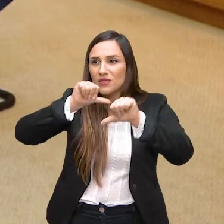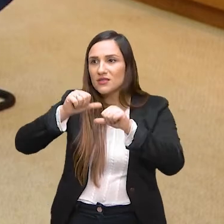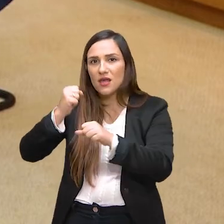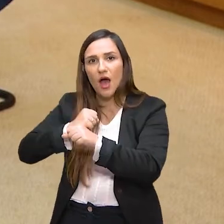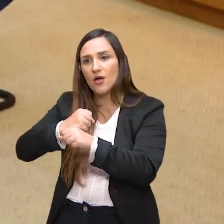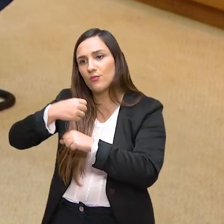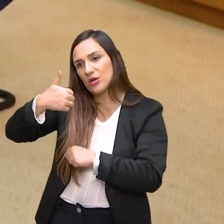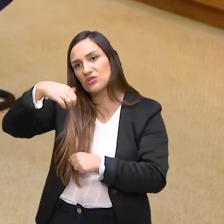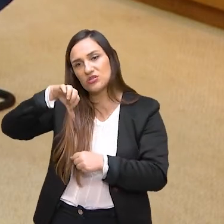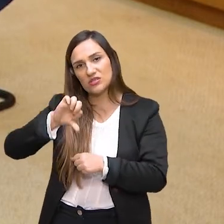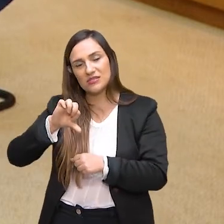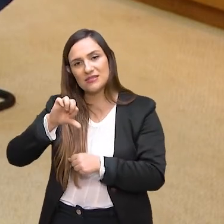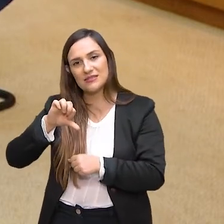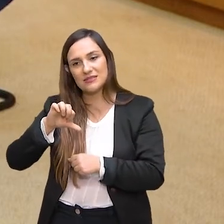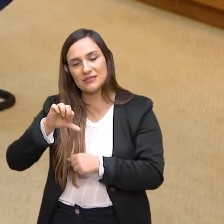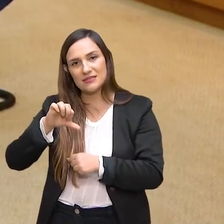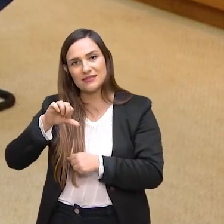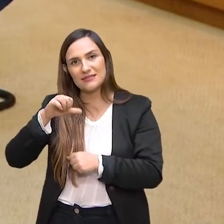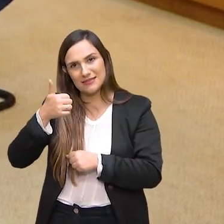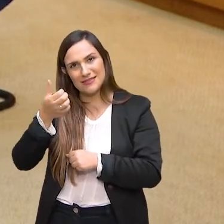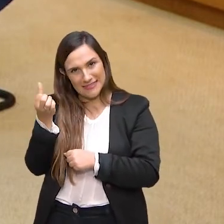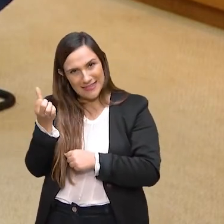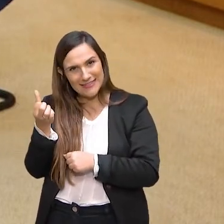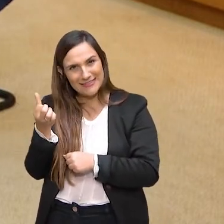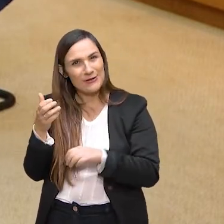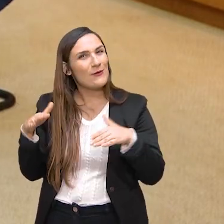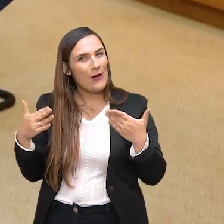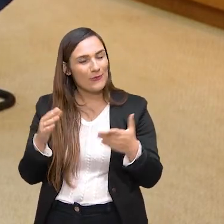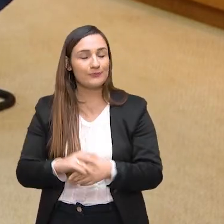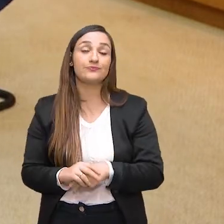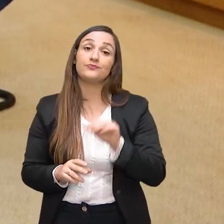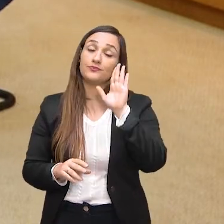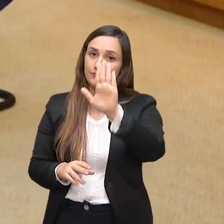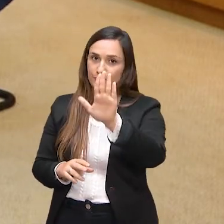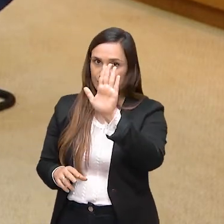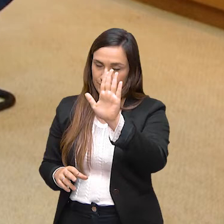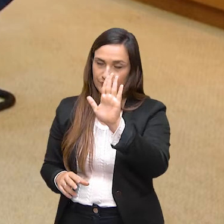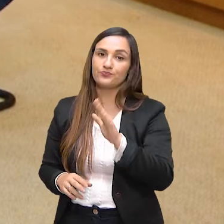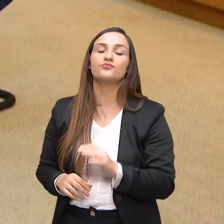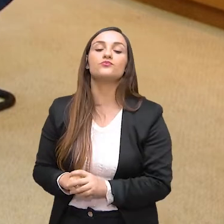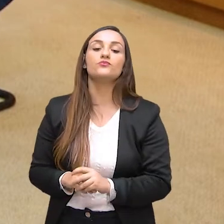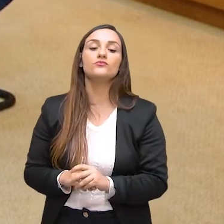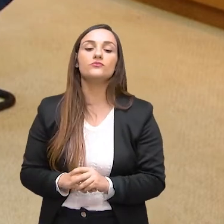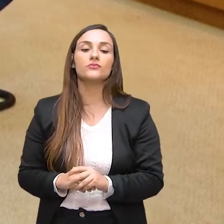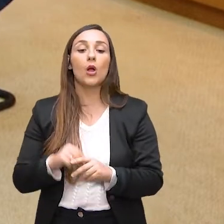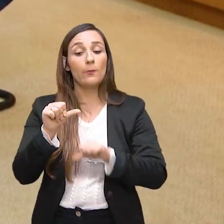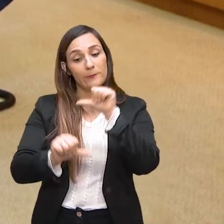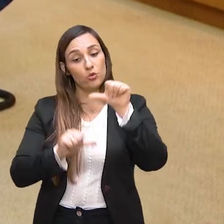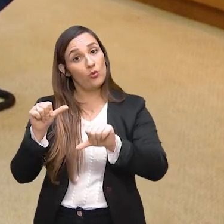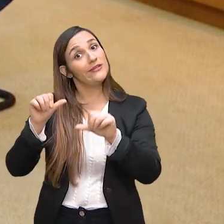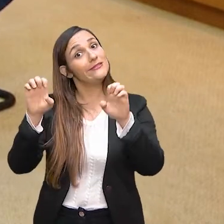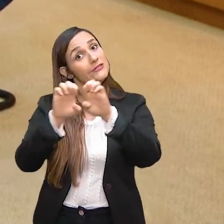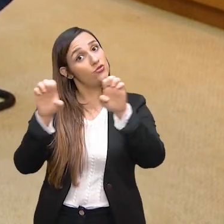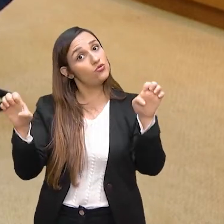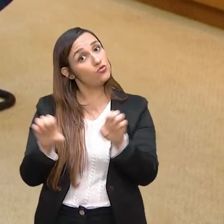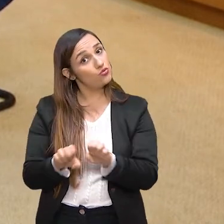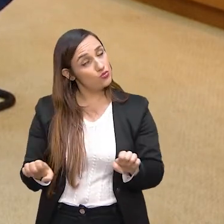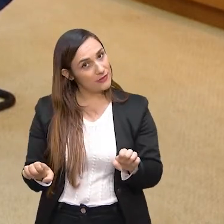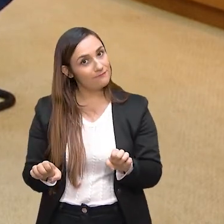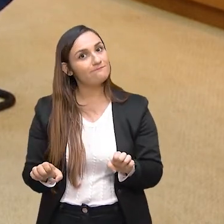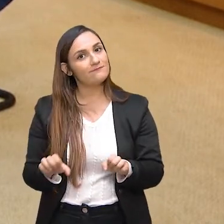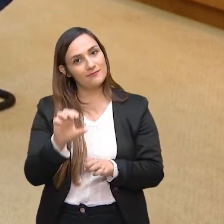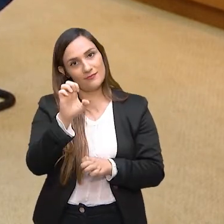desembargador? Eu diria que as mudanças são de 2 ordens, né? A primeira foi uma mudança estrutural.